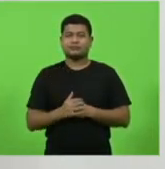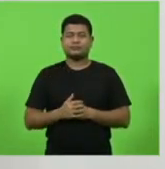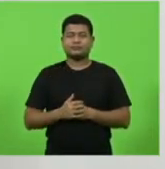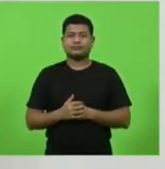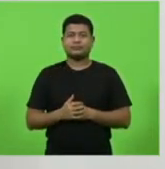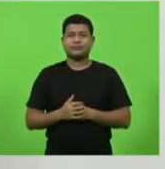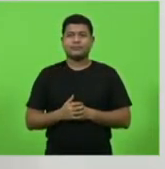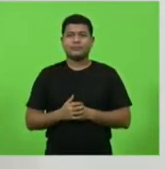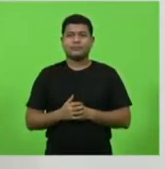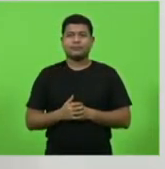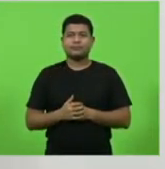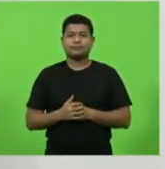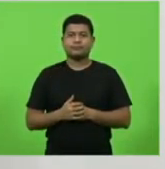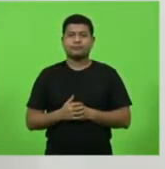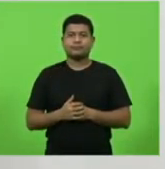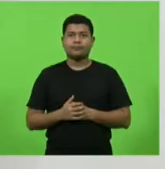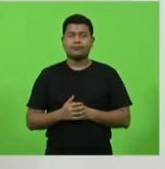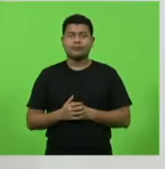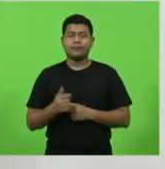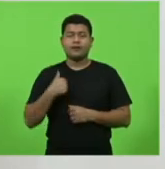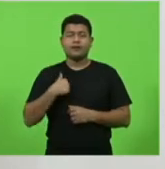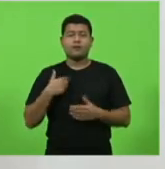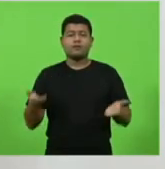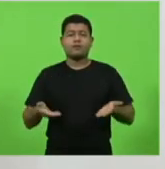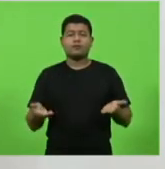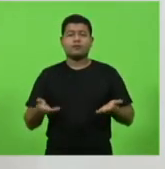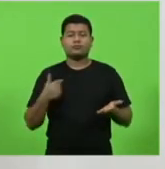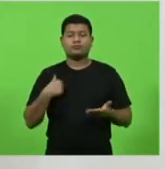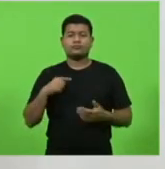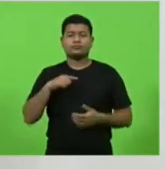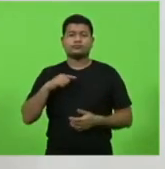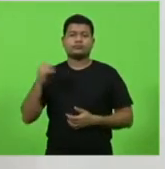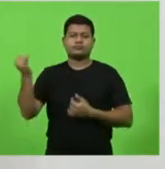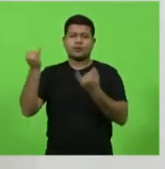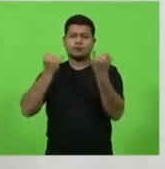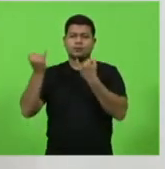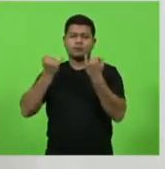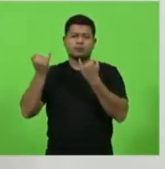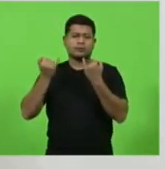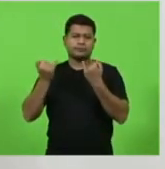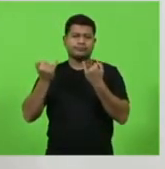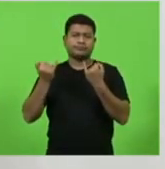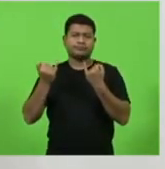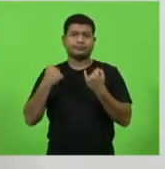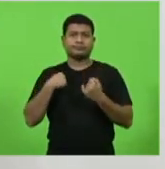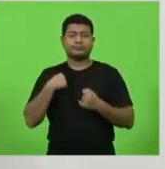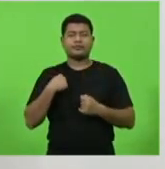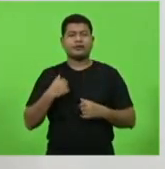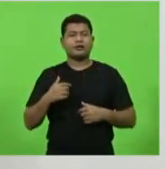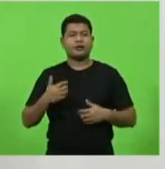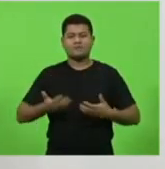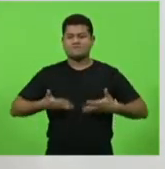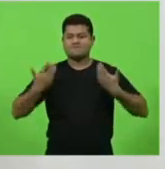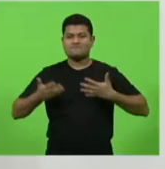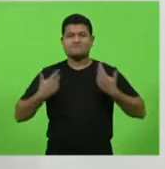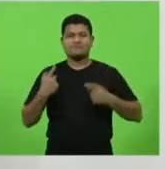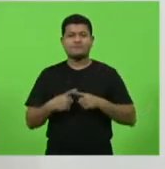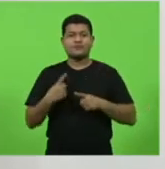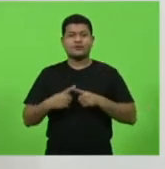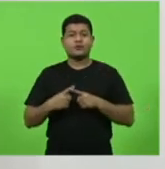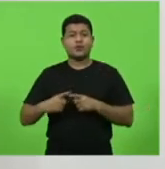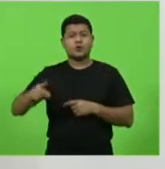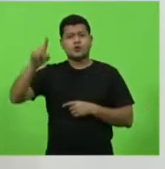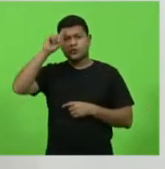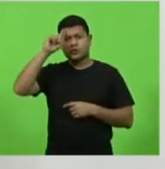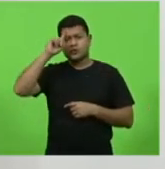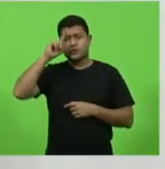Eu hoje vi uma notícia, deputado Gessé, e eu fiquei contente, porque todos os dias, quando eu venho de